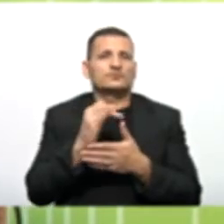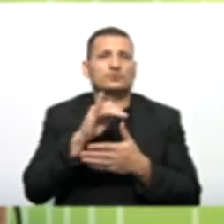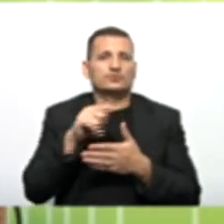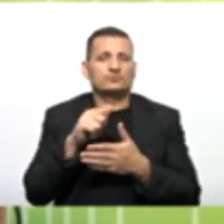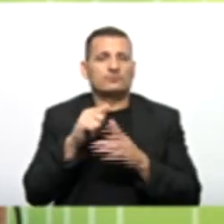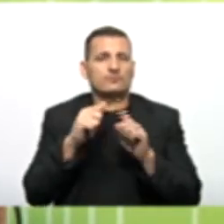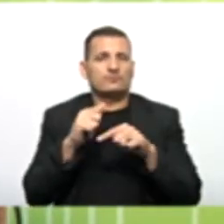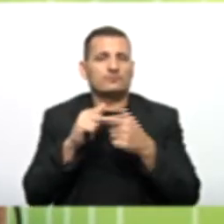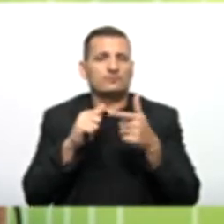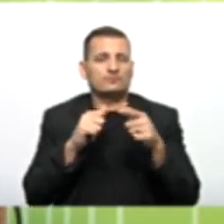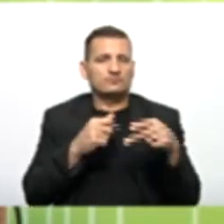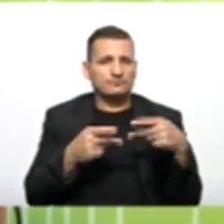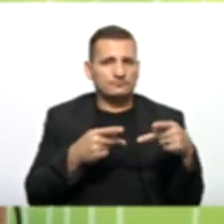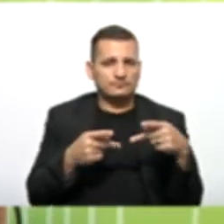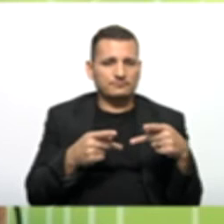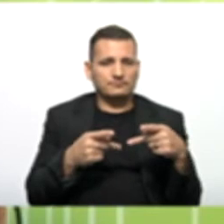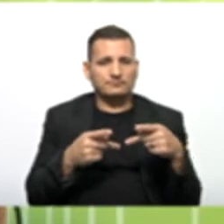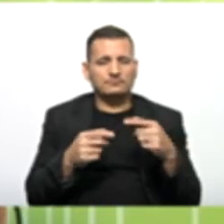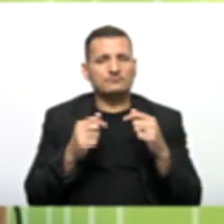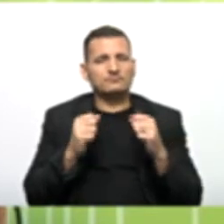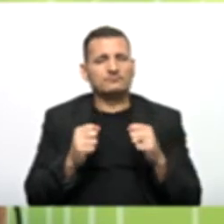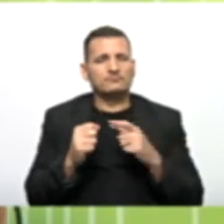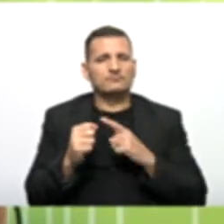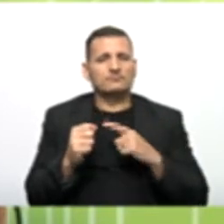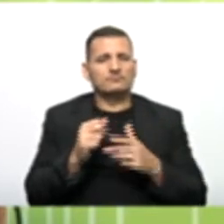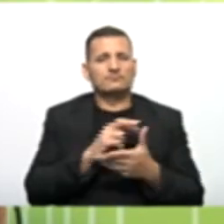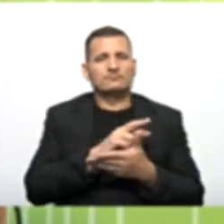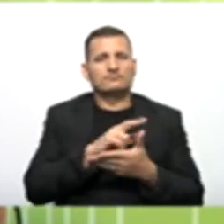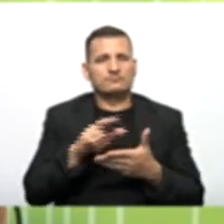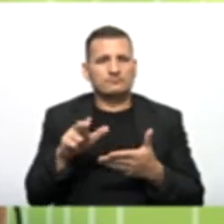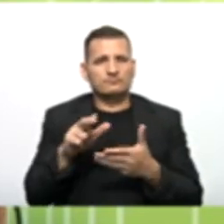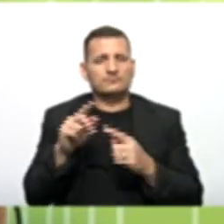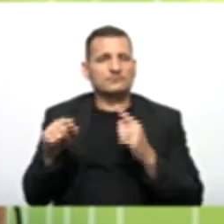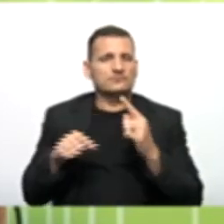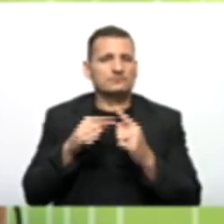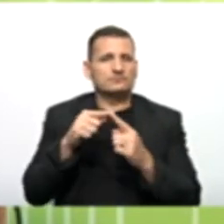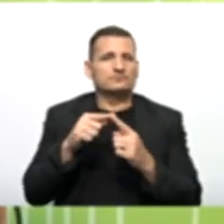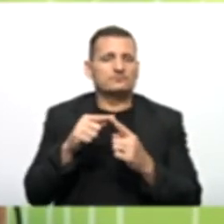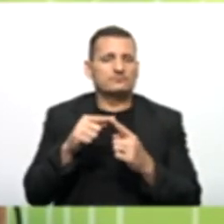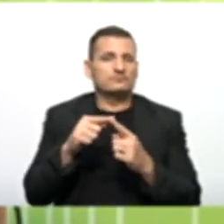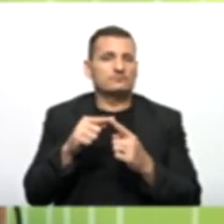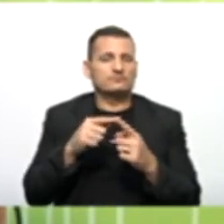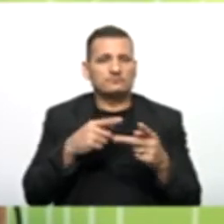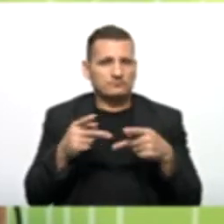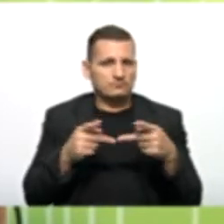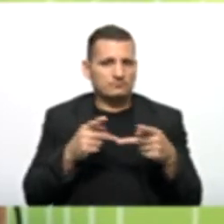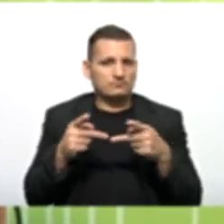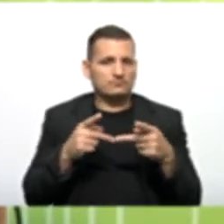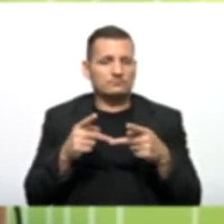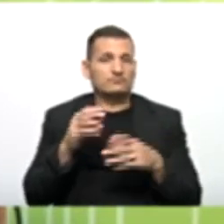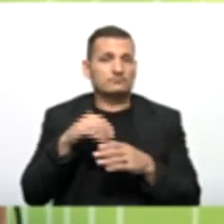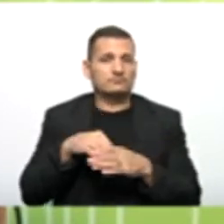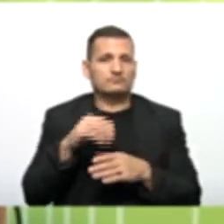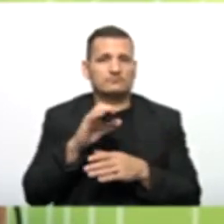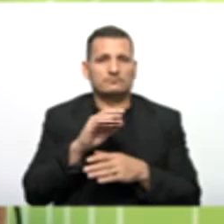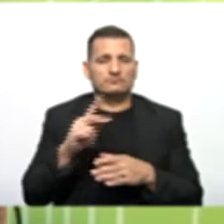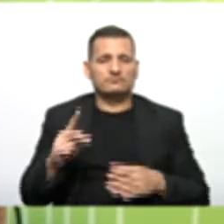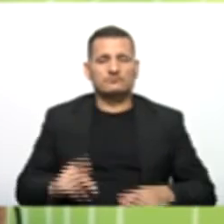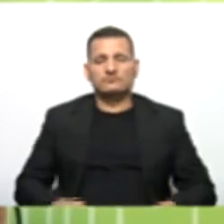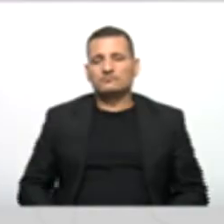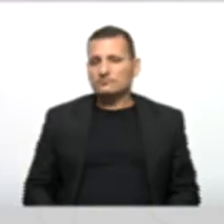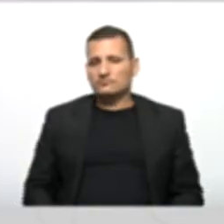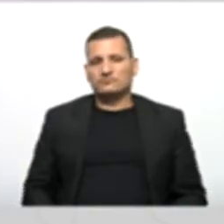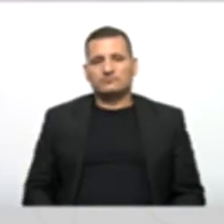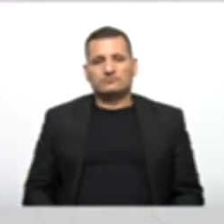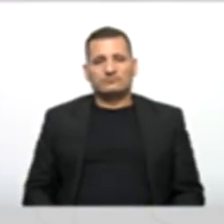projeto. Então, eu posso ter vários ciclos de vida de projeto aí permeando dentro do meu produto, que é a minha cooperativa.